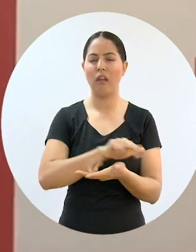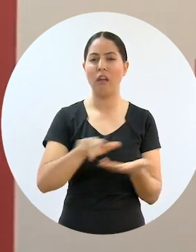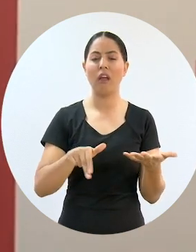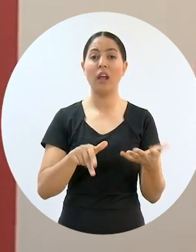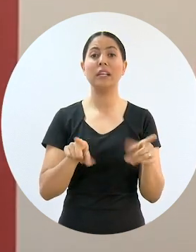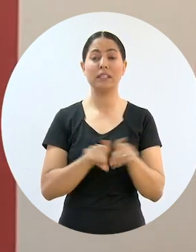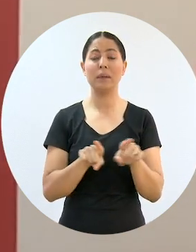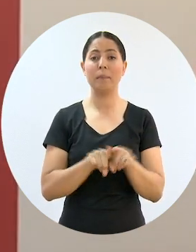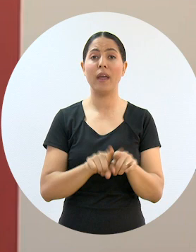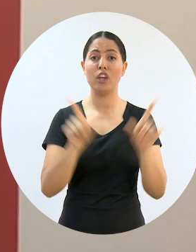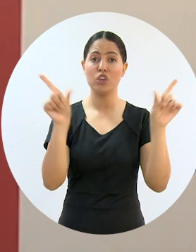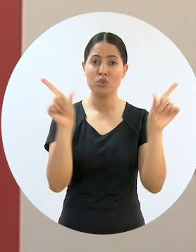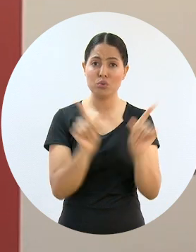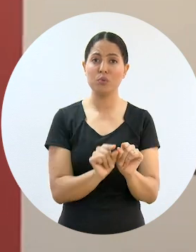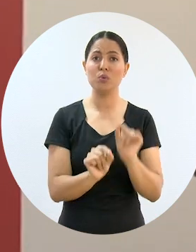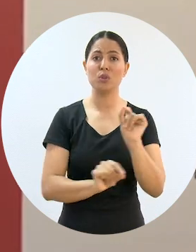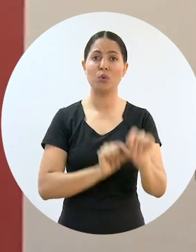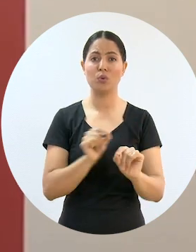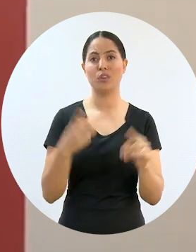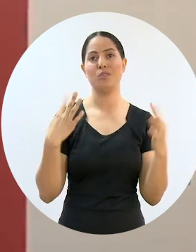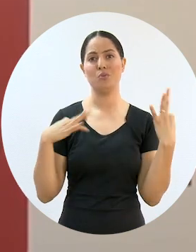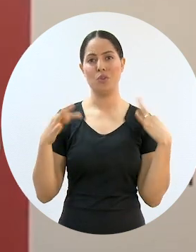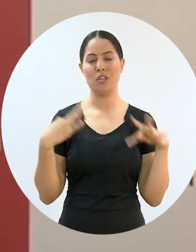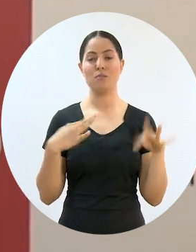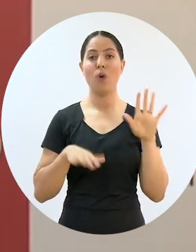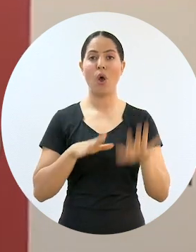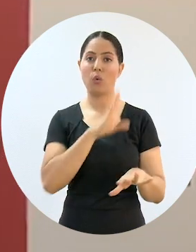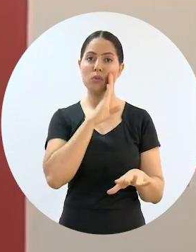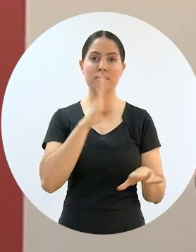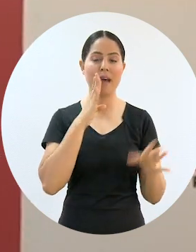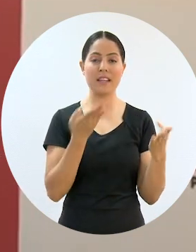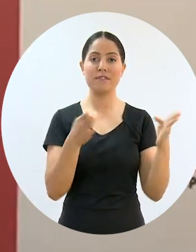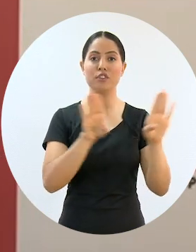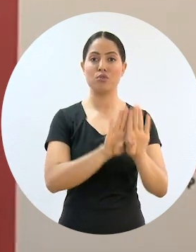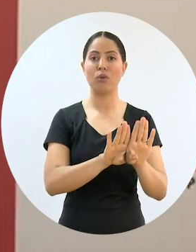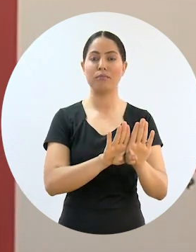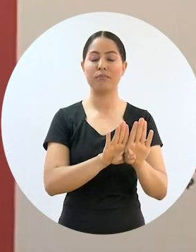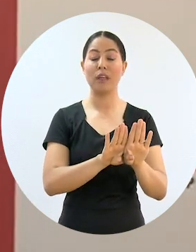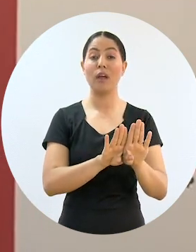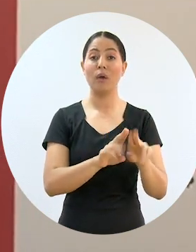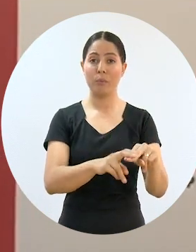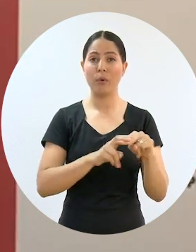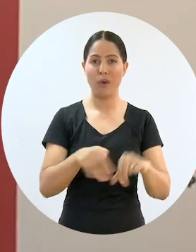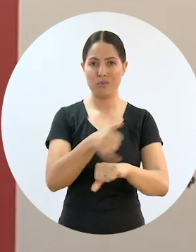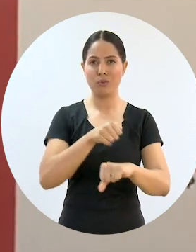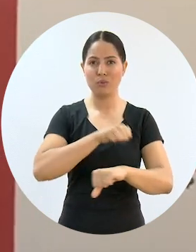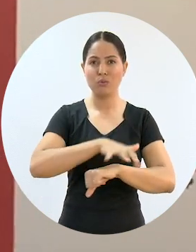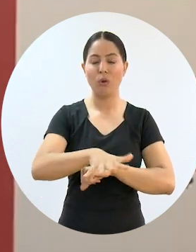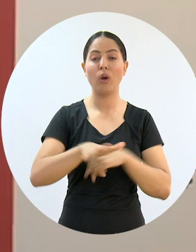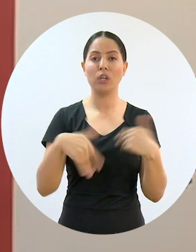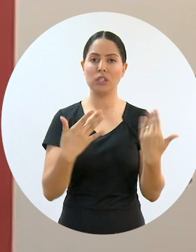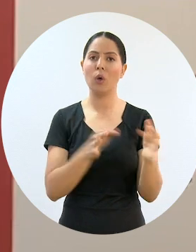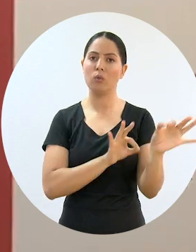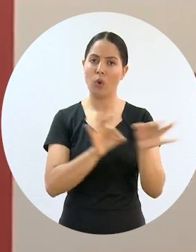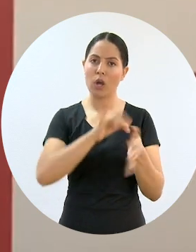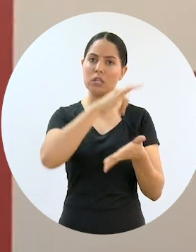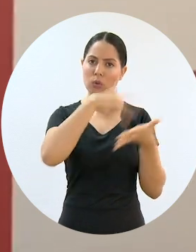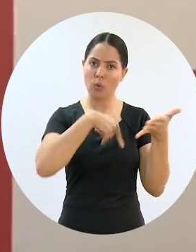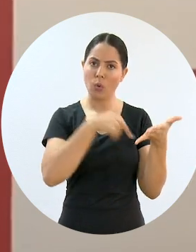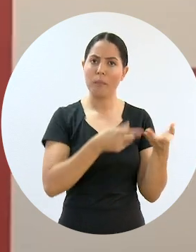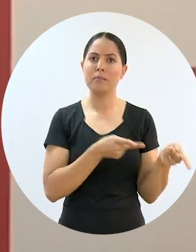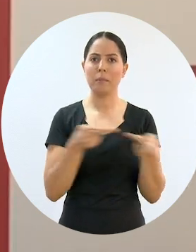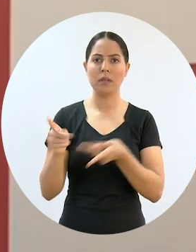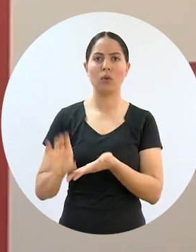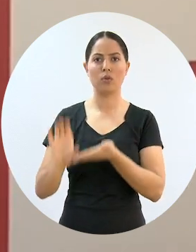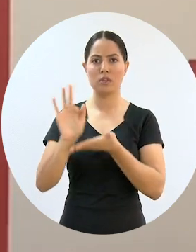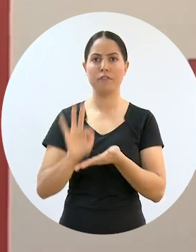como a diminuição do turismo e fechamento de alguns bares, e vamos preparar um documento para encaminhar ao Conselho Federal, para que o Conselho